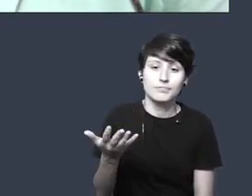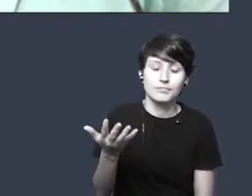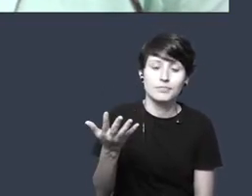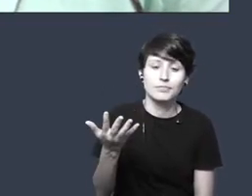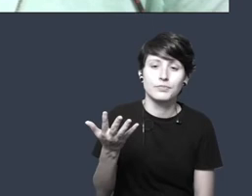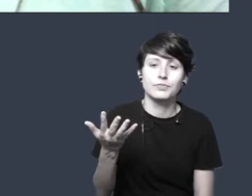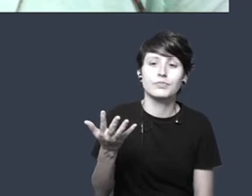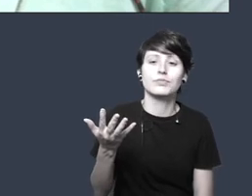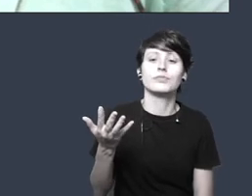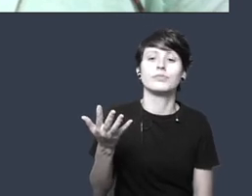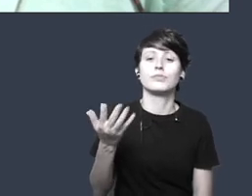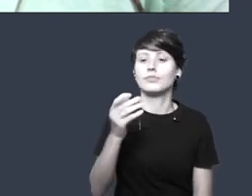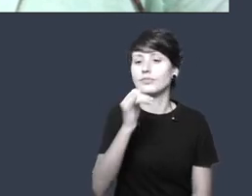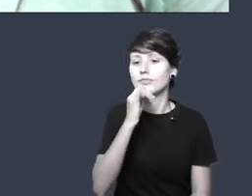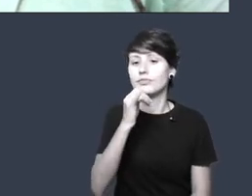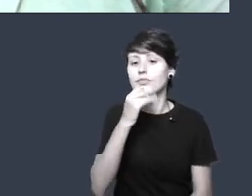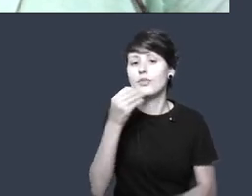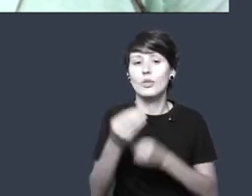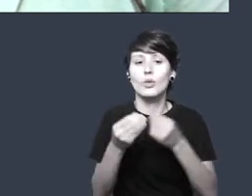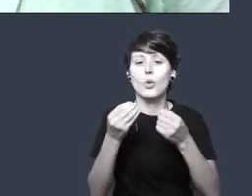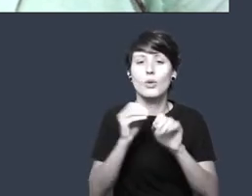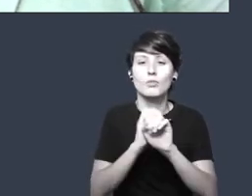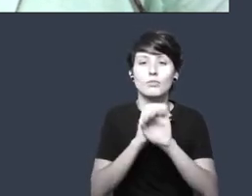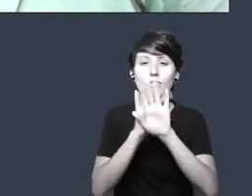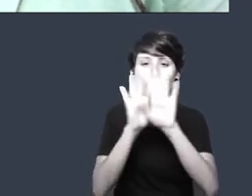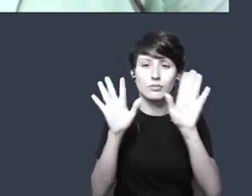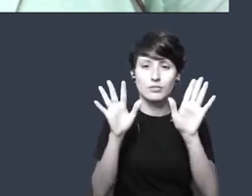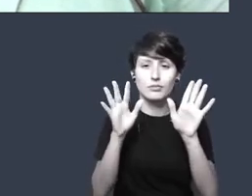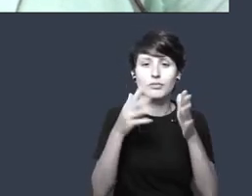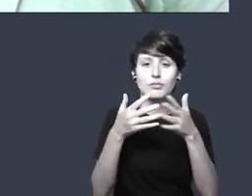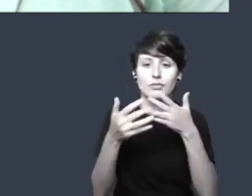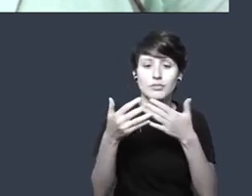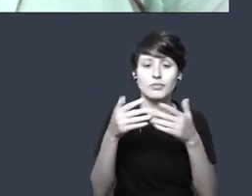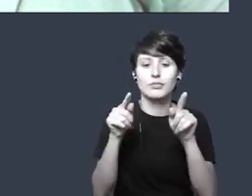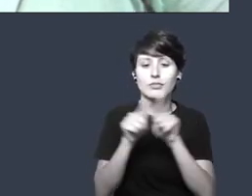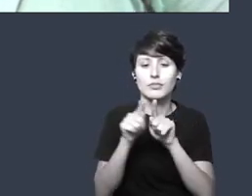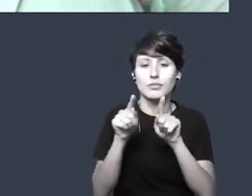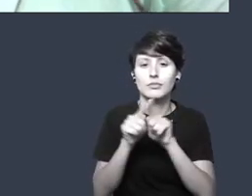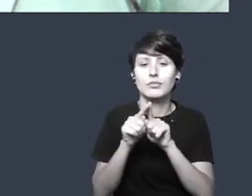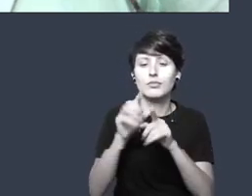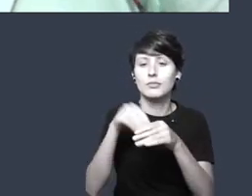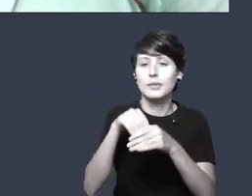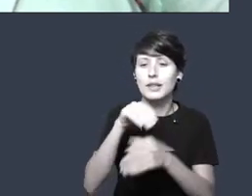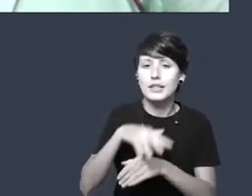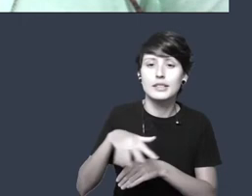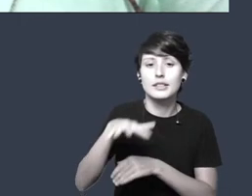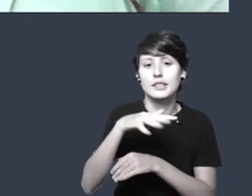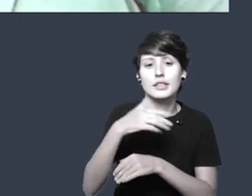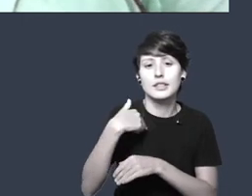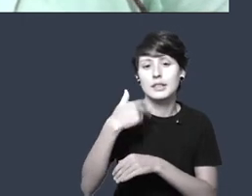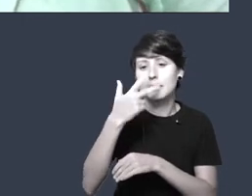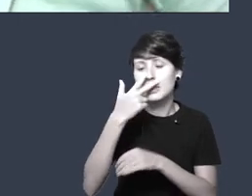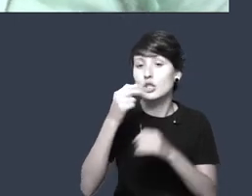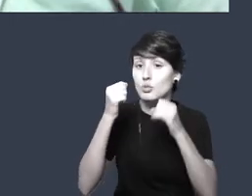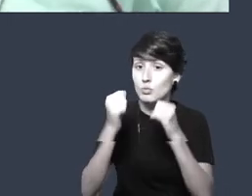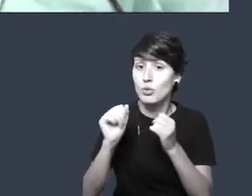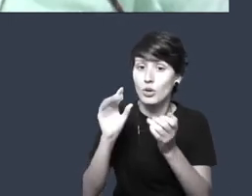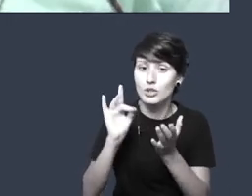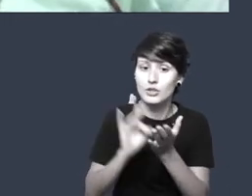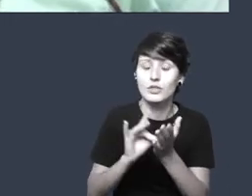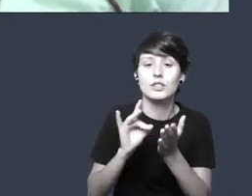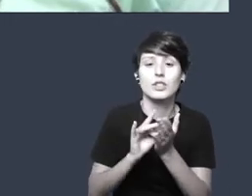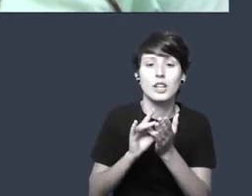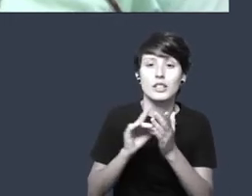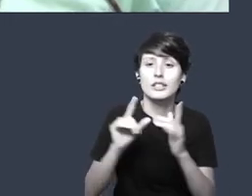Então, como é que... Vamos falar sobre a transparência algorítmica e como... se esse processo, né, de transparência algorítmica, ele pode realmente contribuir para